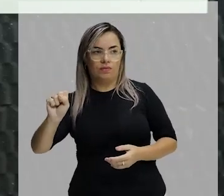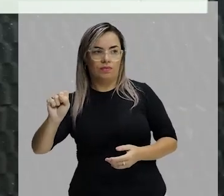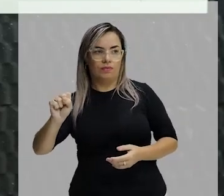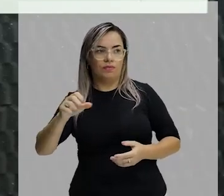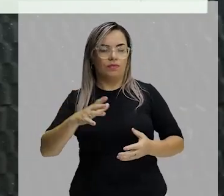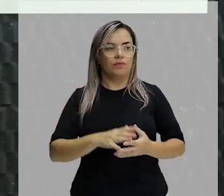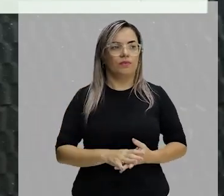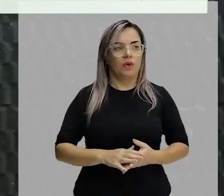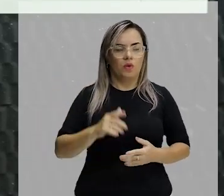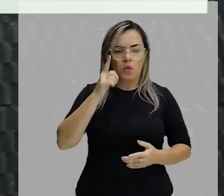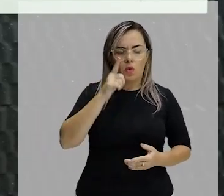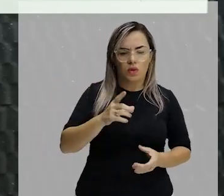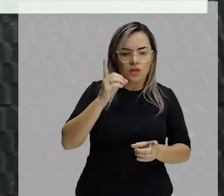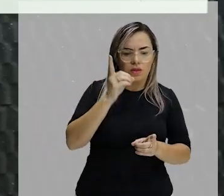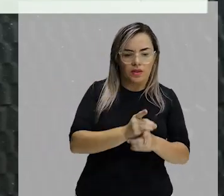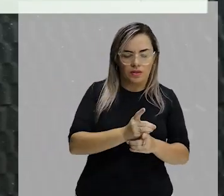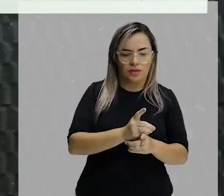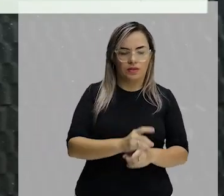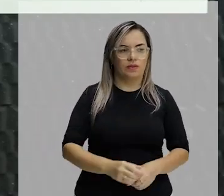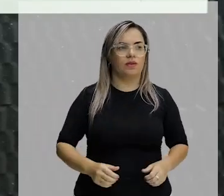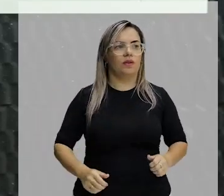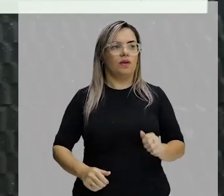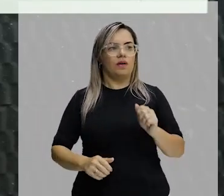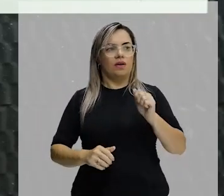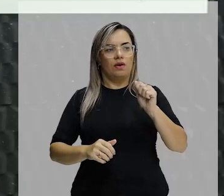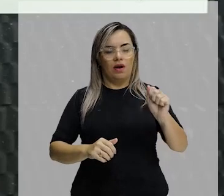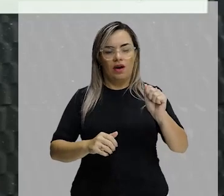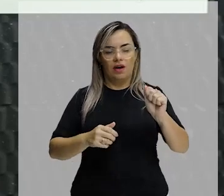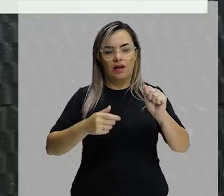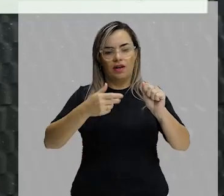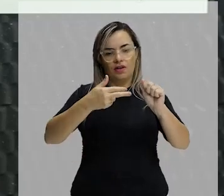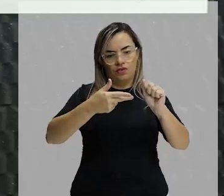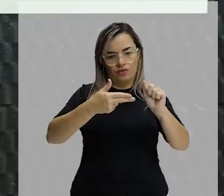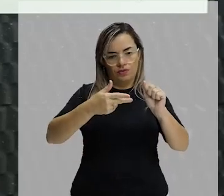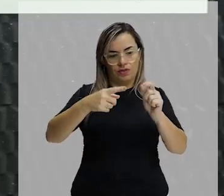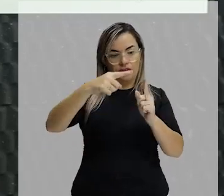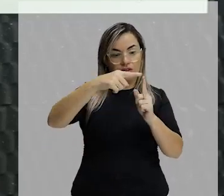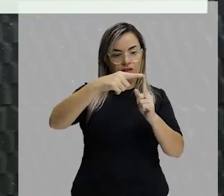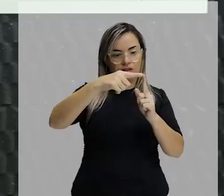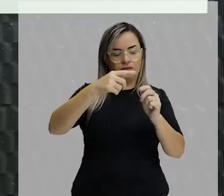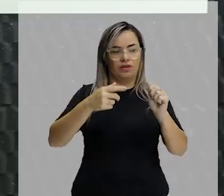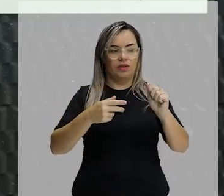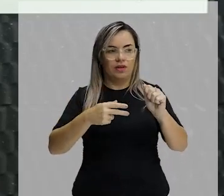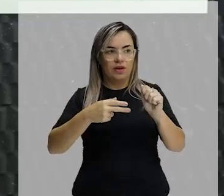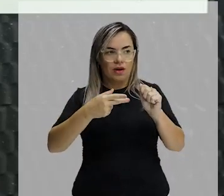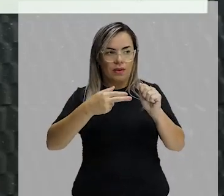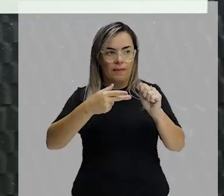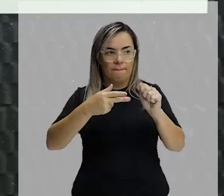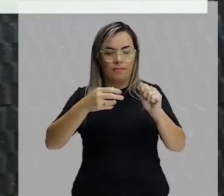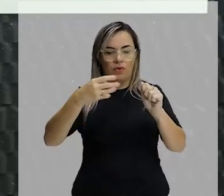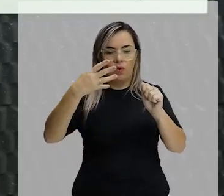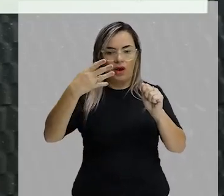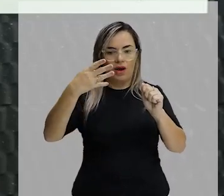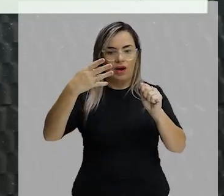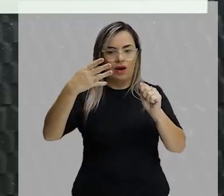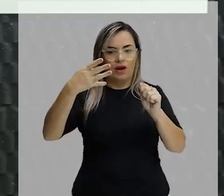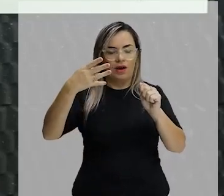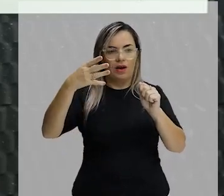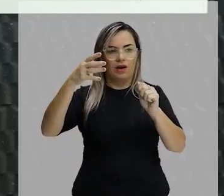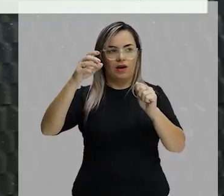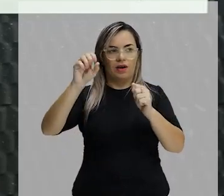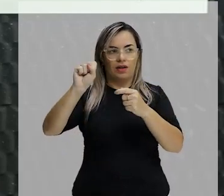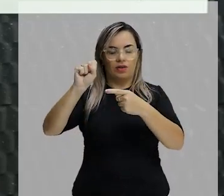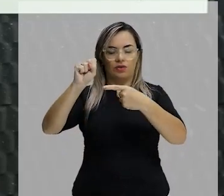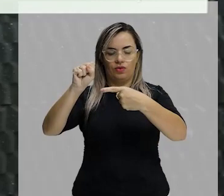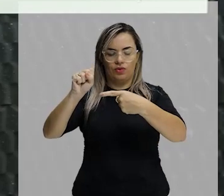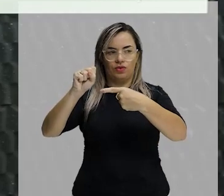você consegue encontrar que a aresta vai ser igual a 48 dividido por 12.